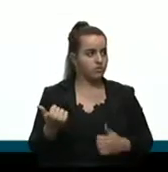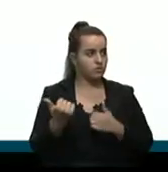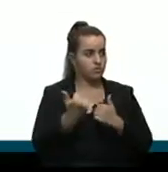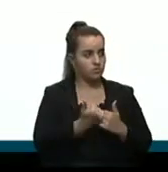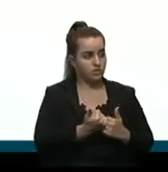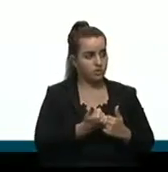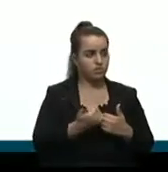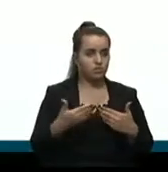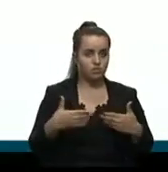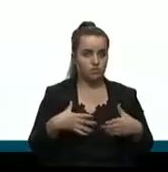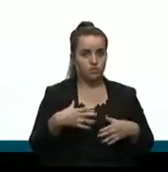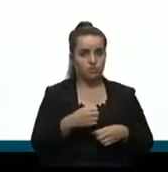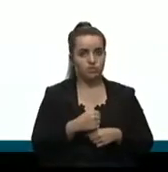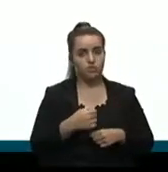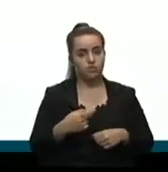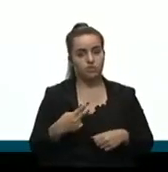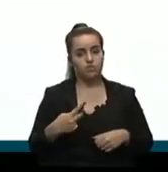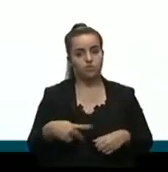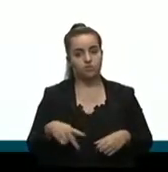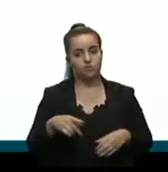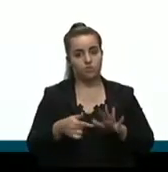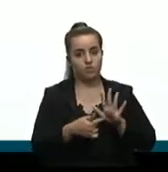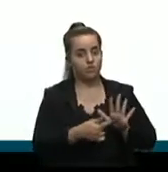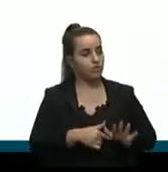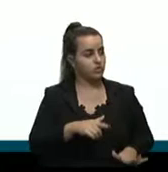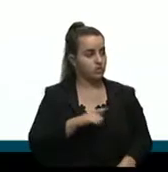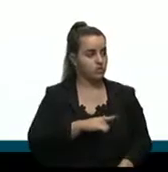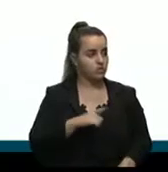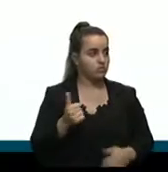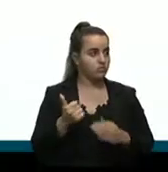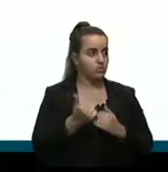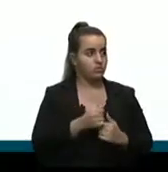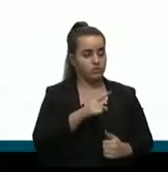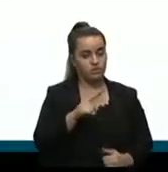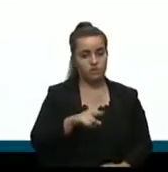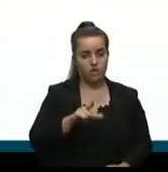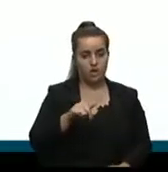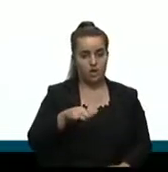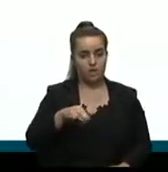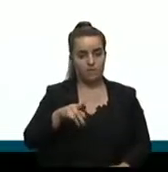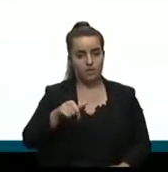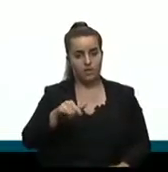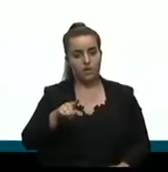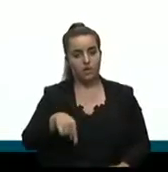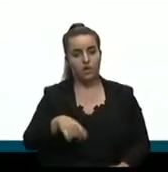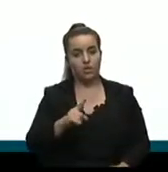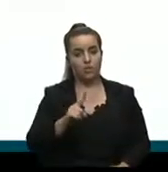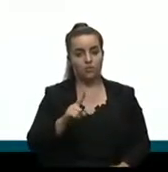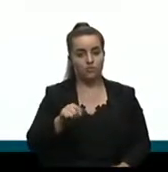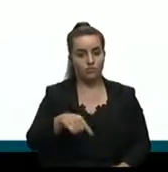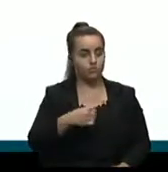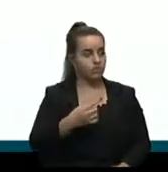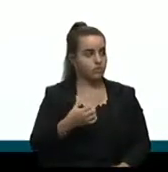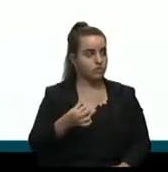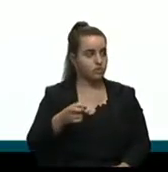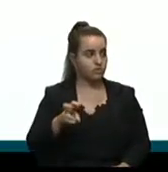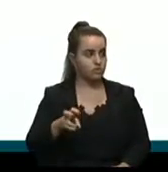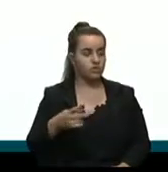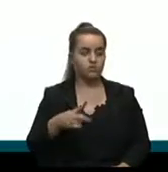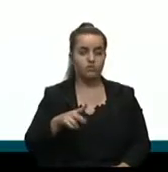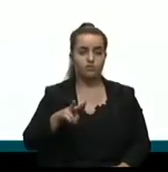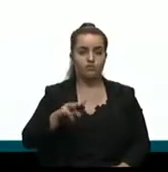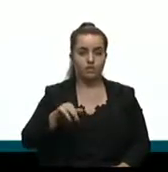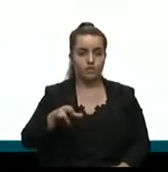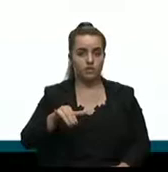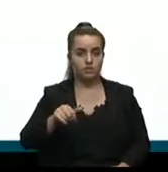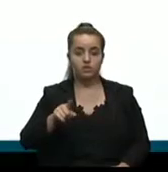Substituindo na fórmula do tamanho da amostra, teremos, no lugar de Z lambda, 1,65, no lugar da variância